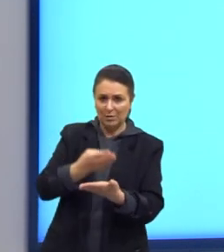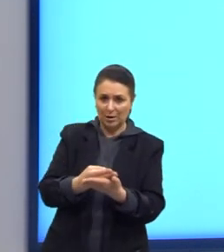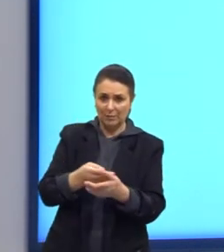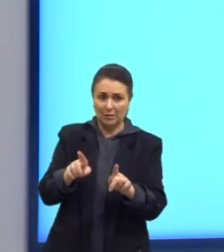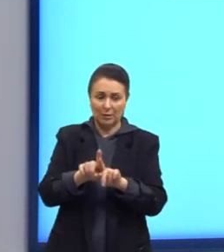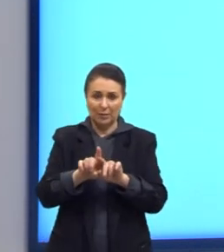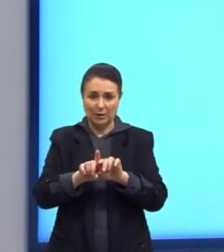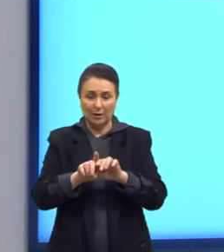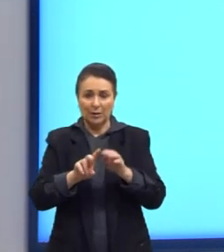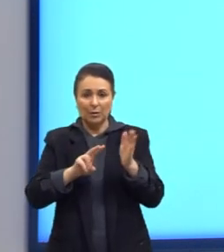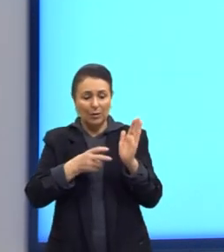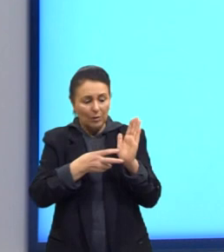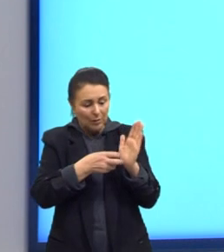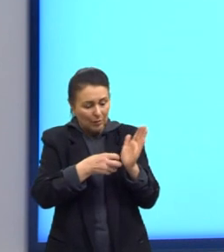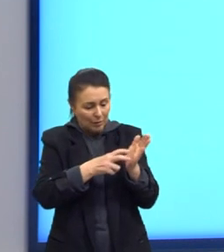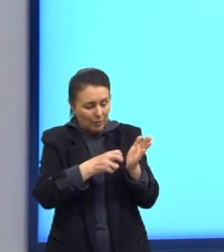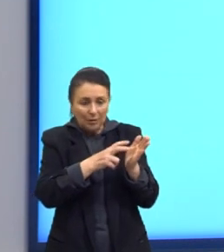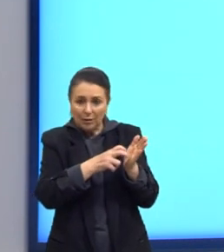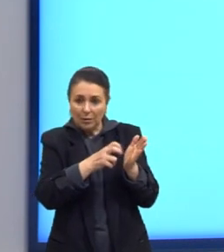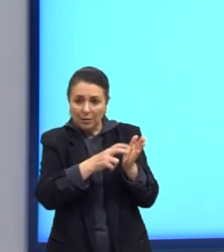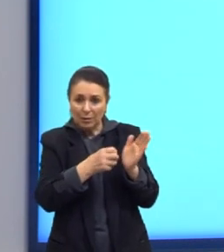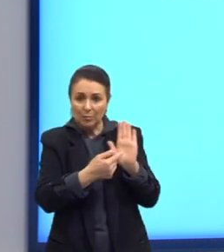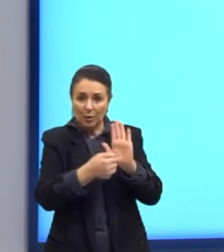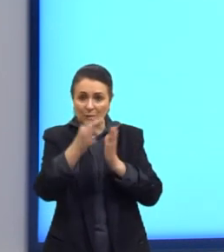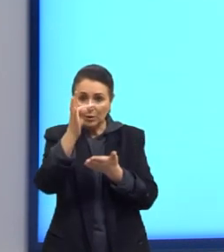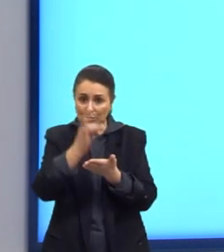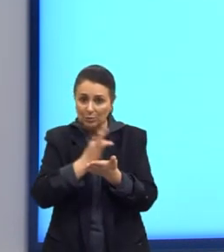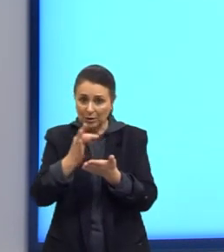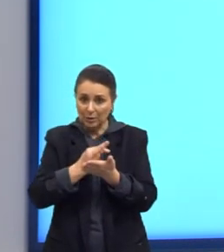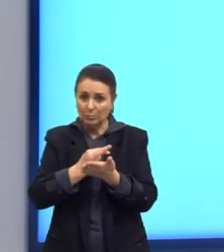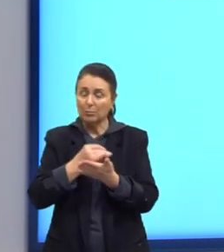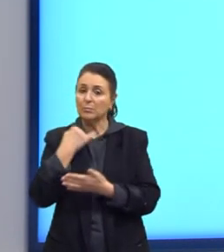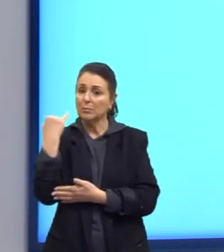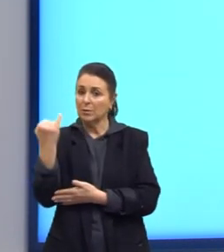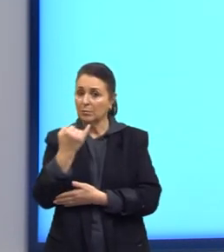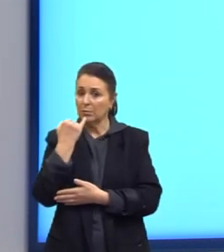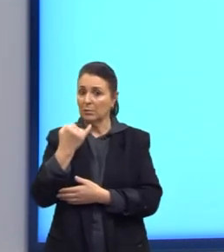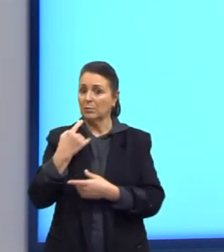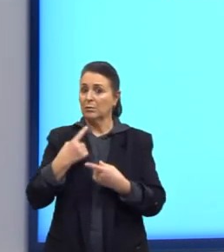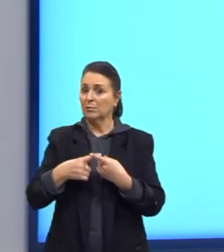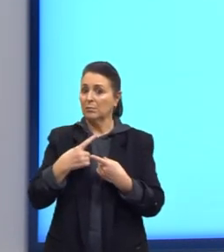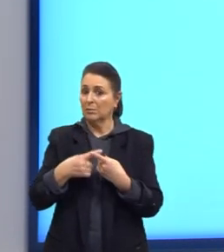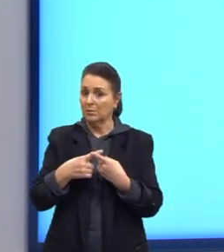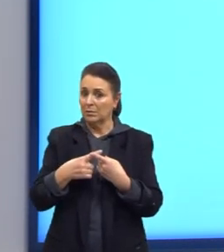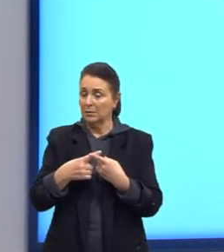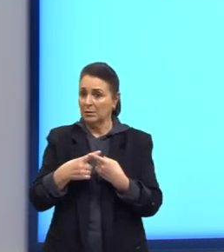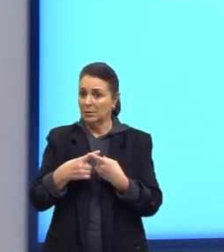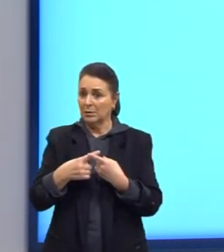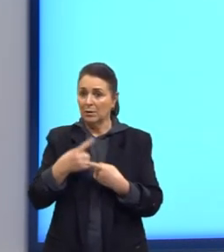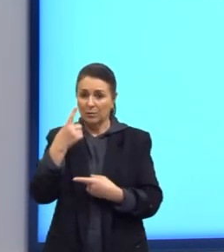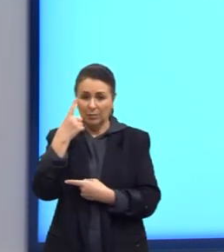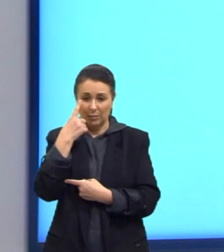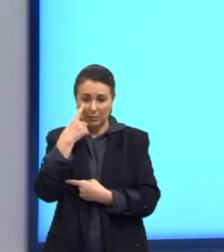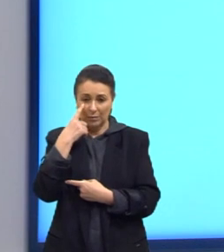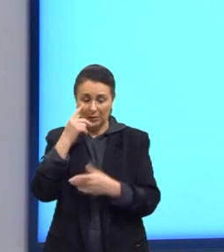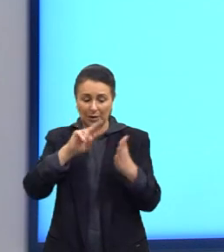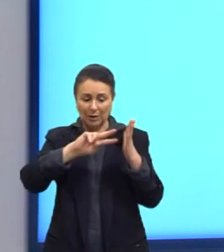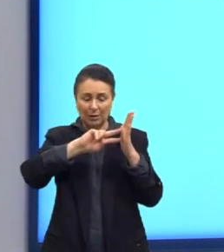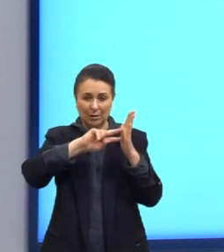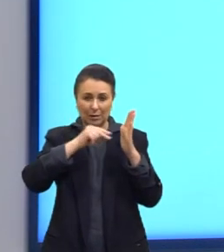arqueológico apresentado no texto pode ser de grande relevância por antes de olharmos